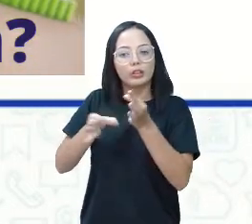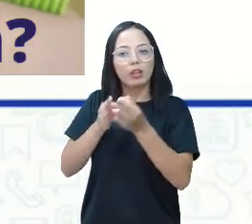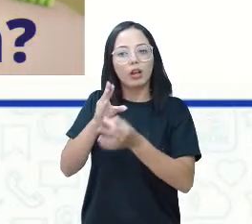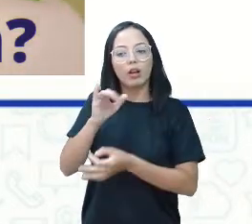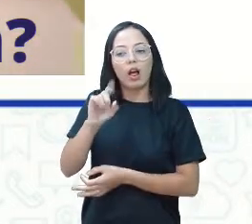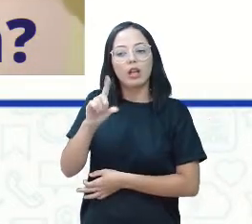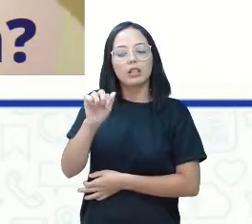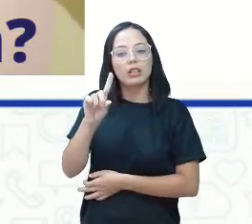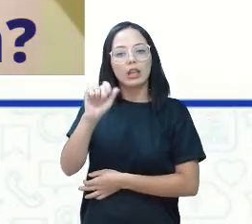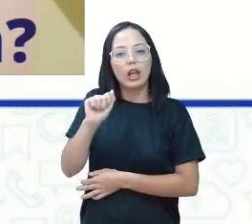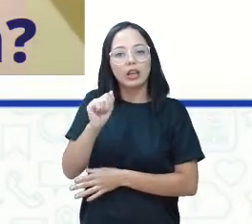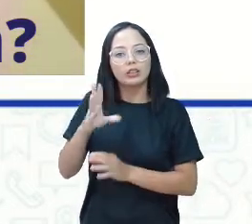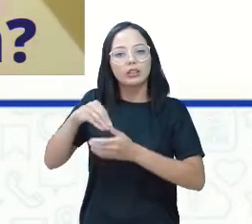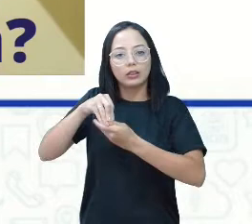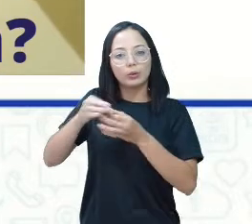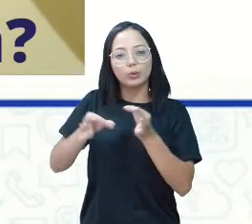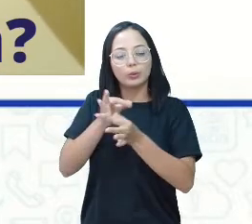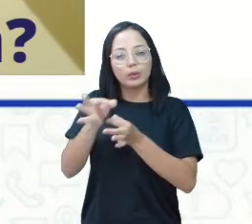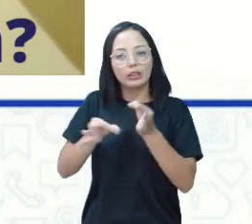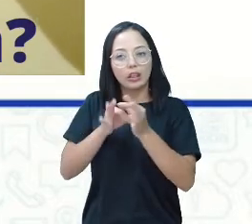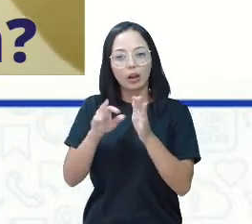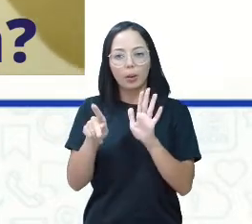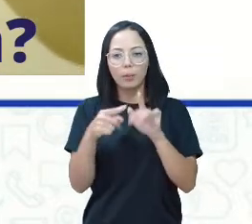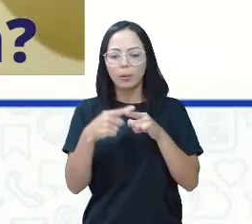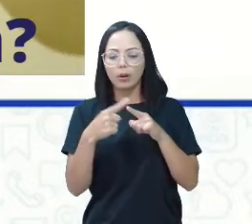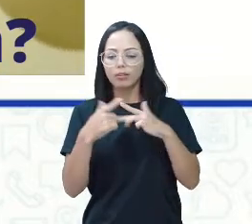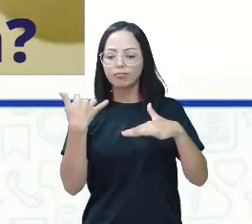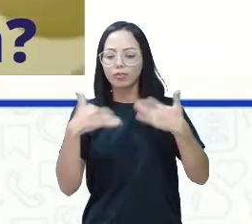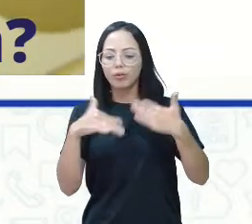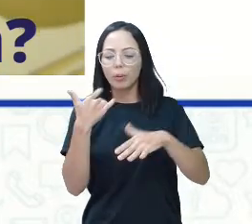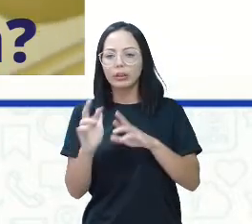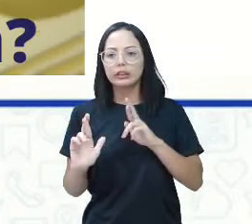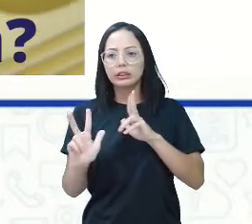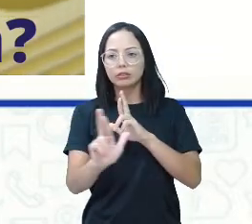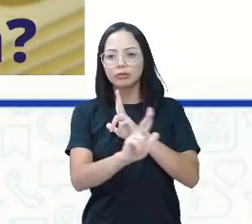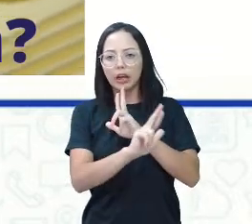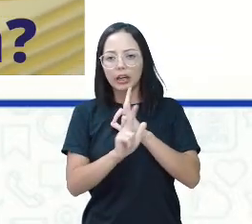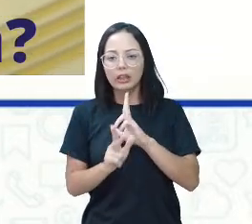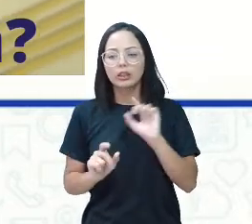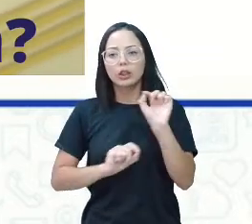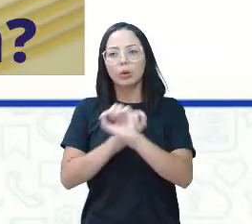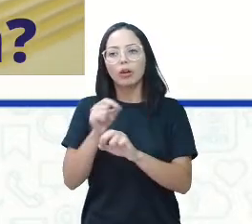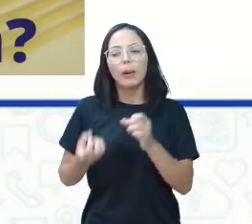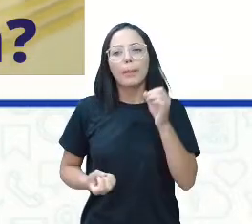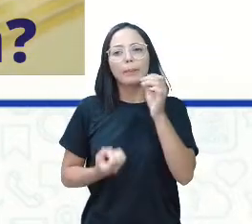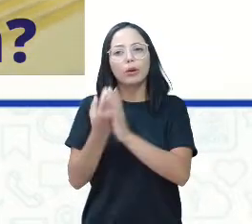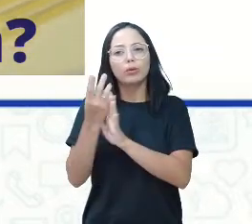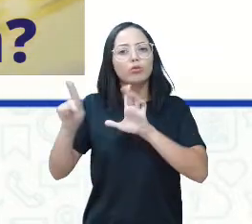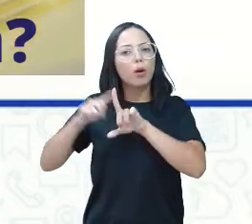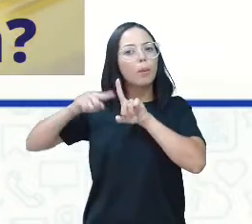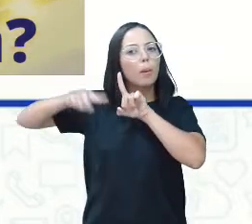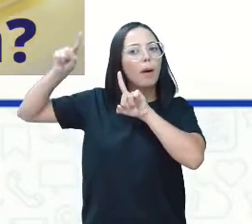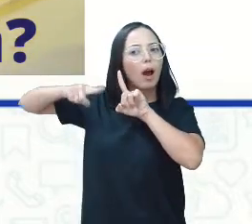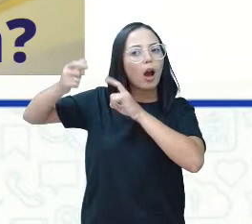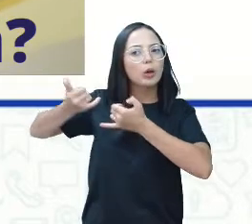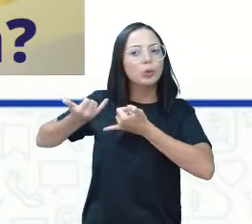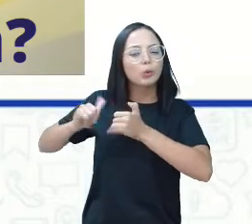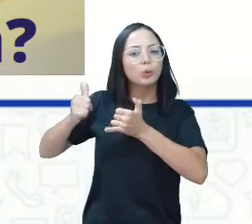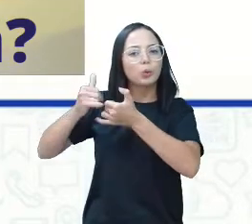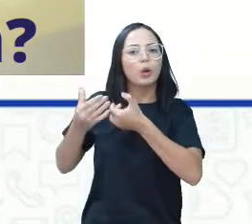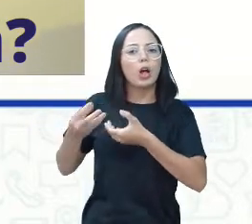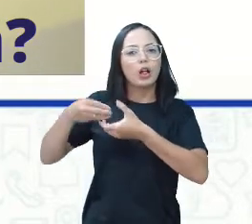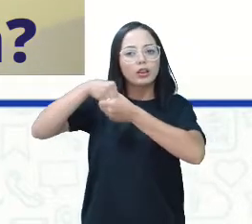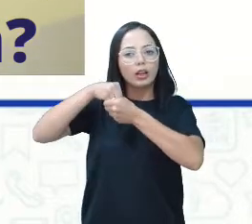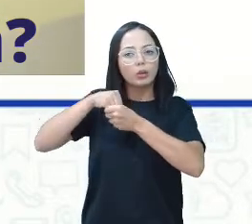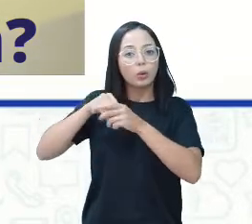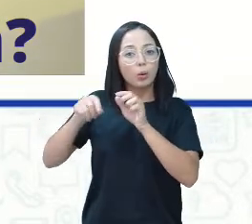ciliadas. Esses movimentos causam diferenças de tensão que produzem sinais elétricos, que são transmitidos pelo